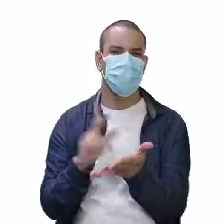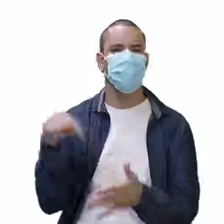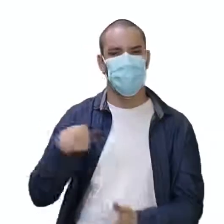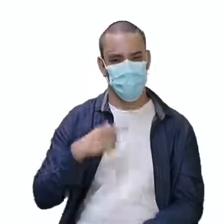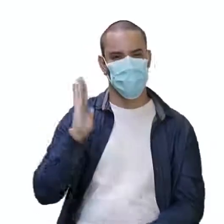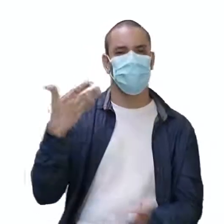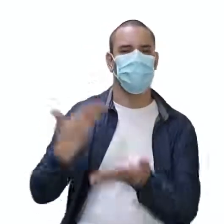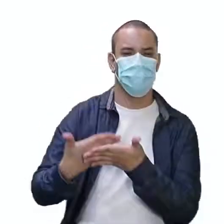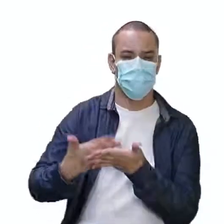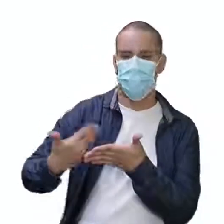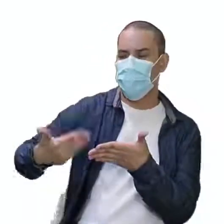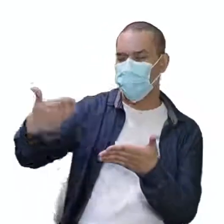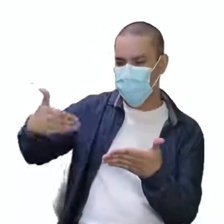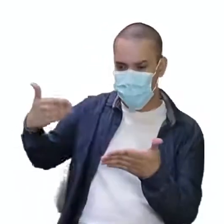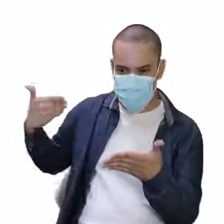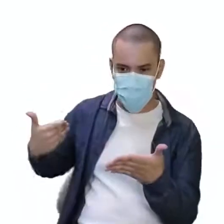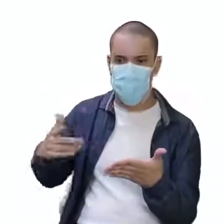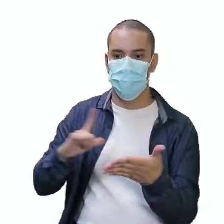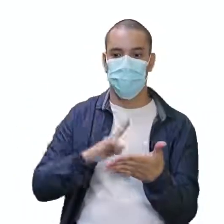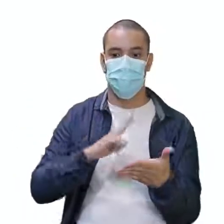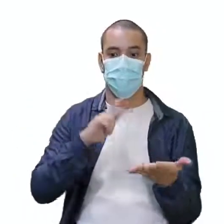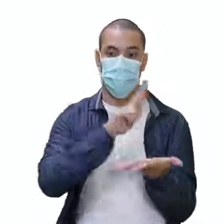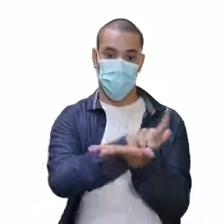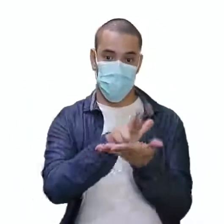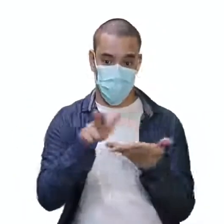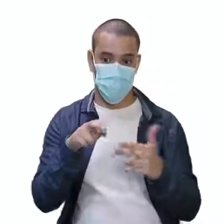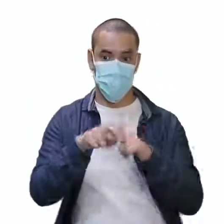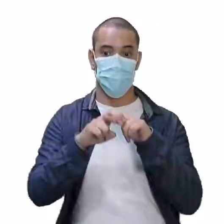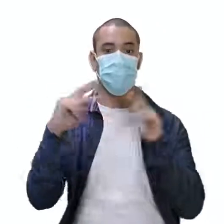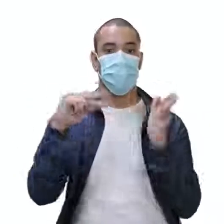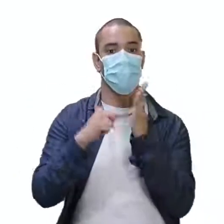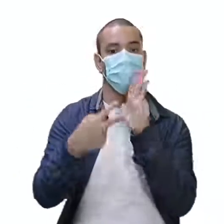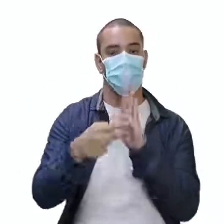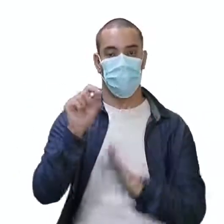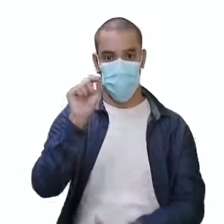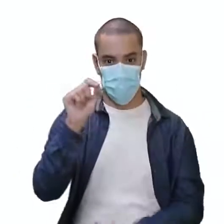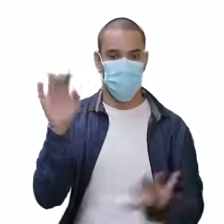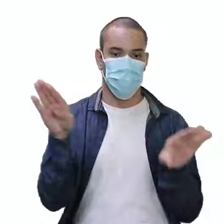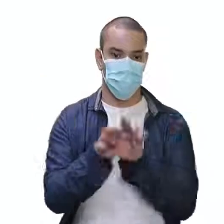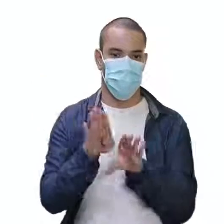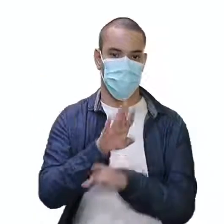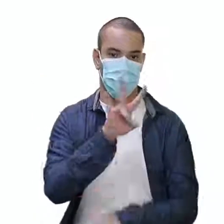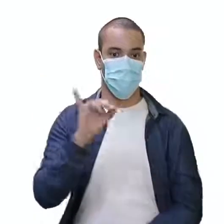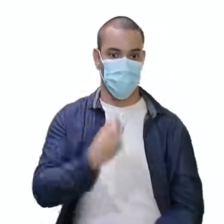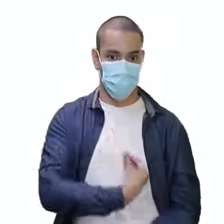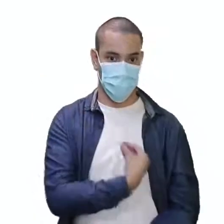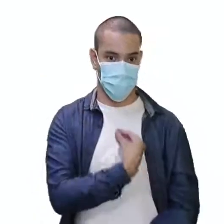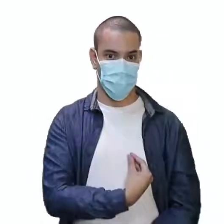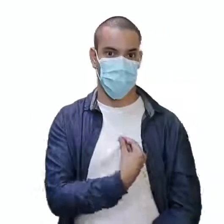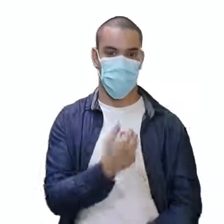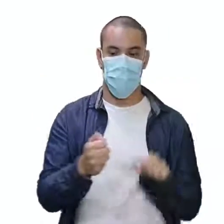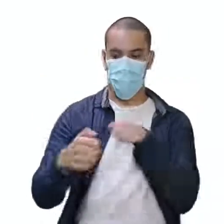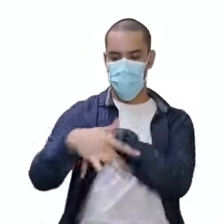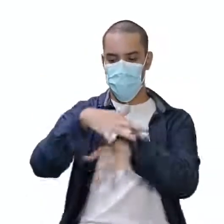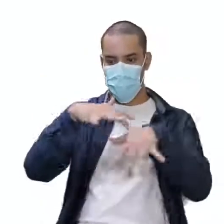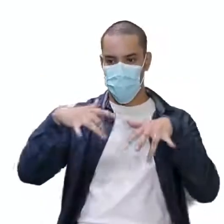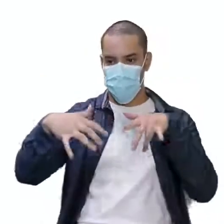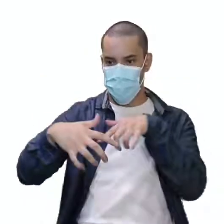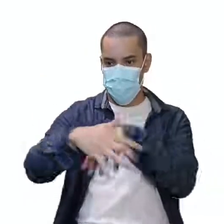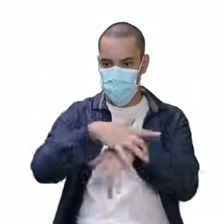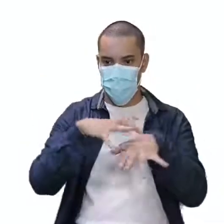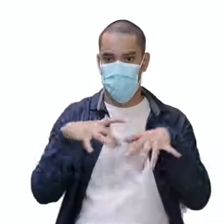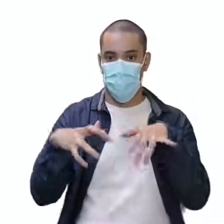os cocos, os bacilos, vibriões, enfim. Então, eles também vão viver aglomerados, formando